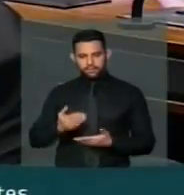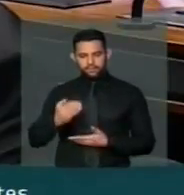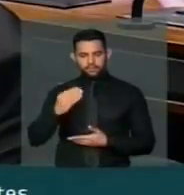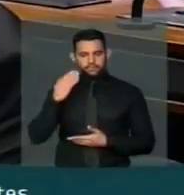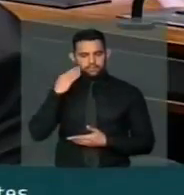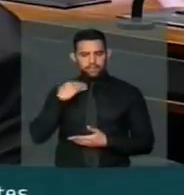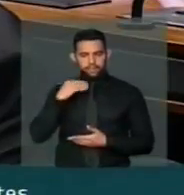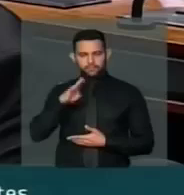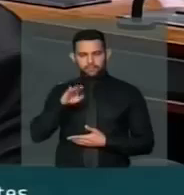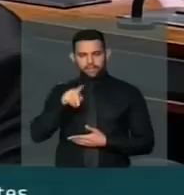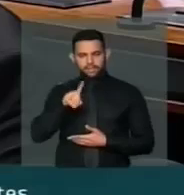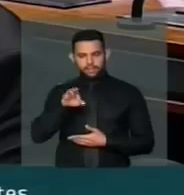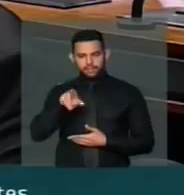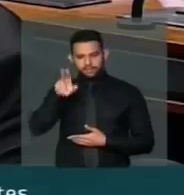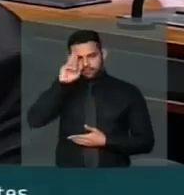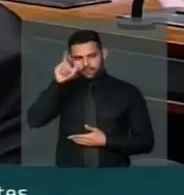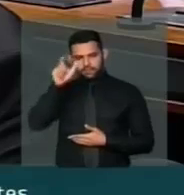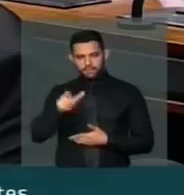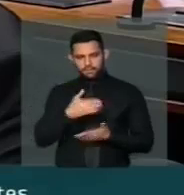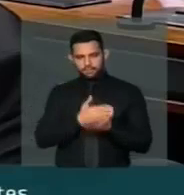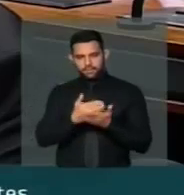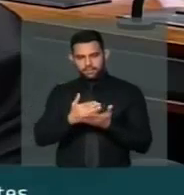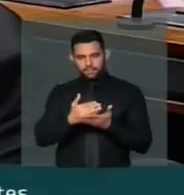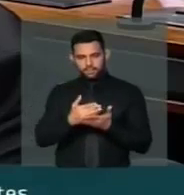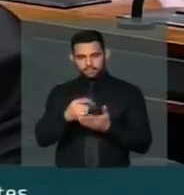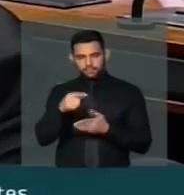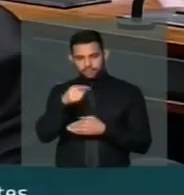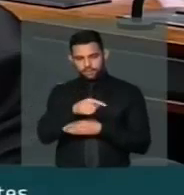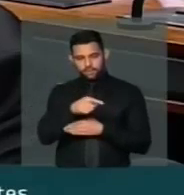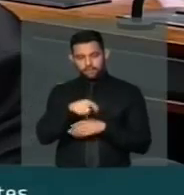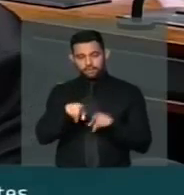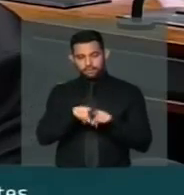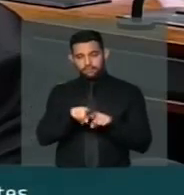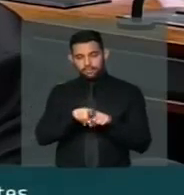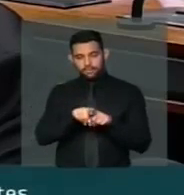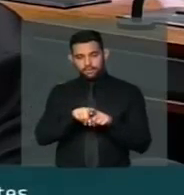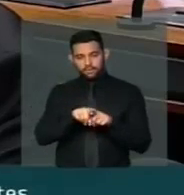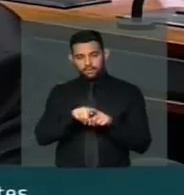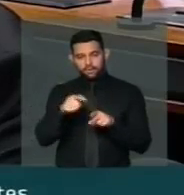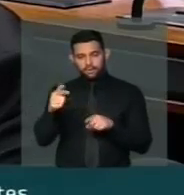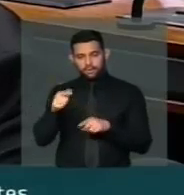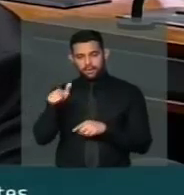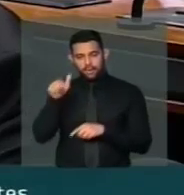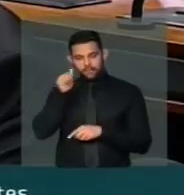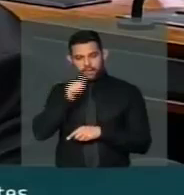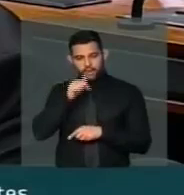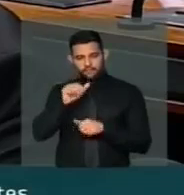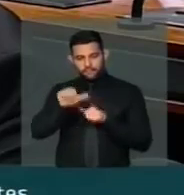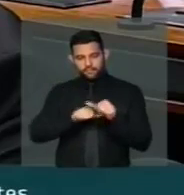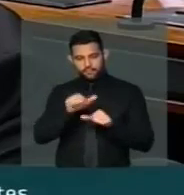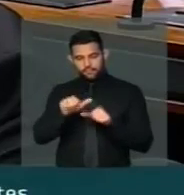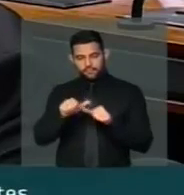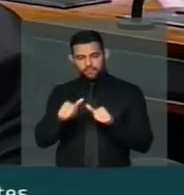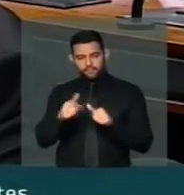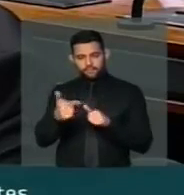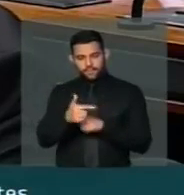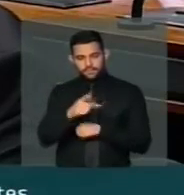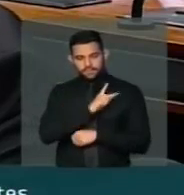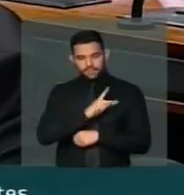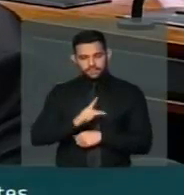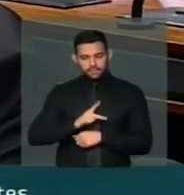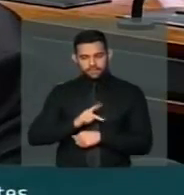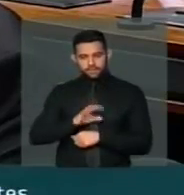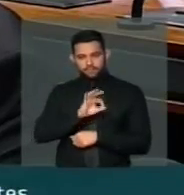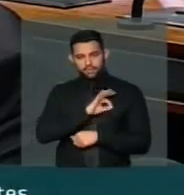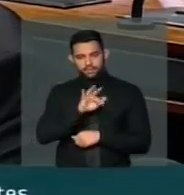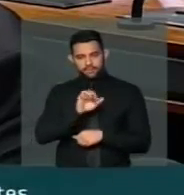Bradesco, também de Vossa Excelência, é originário de lá, né? Mas ela virou vice-presidente do CARF. Então a Polícia Federal